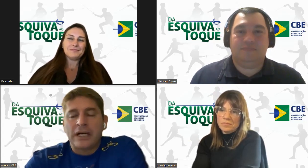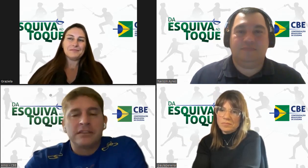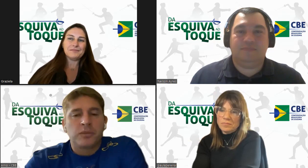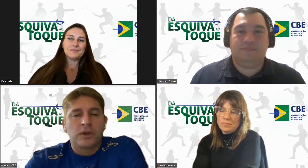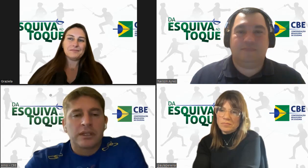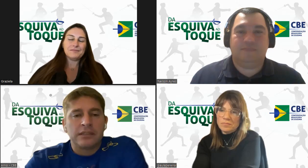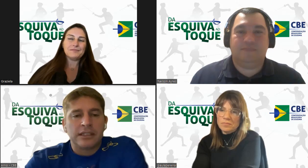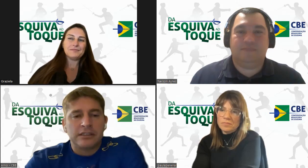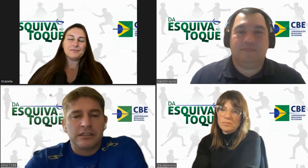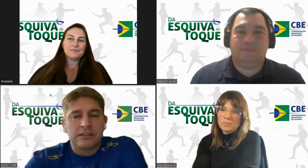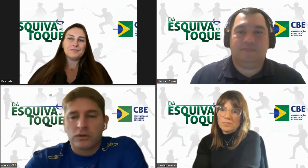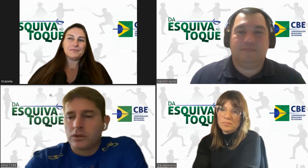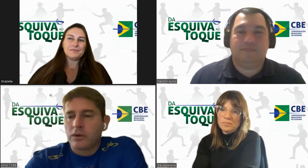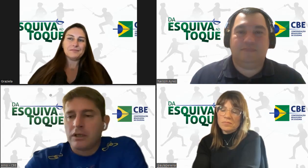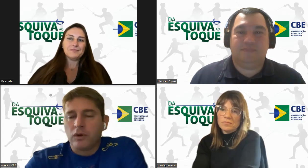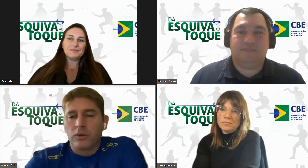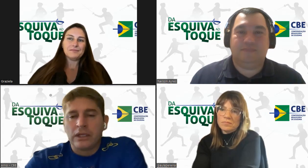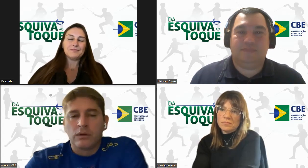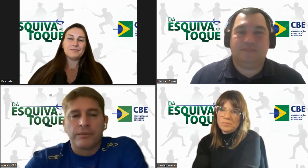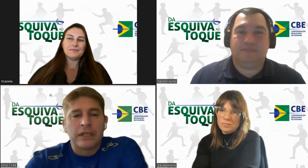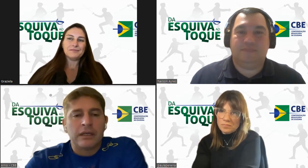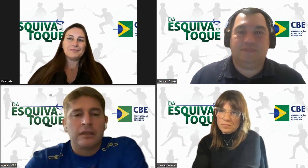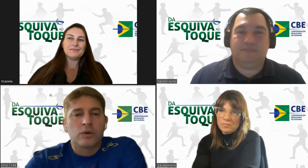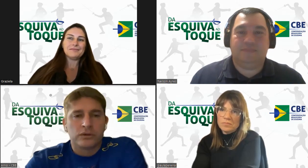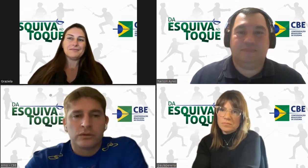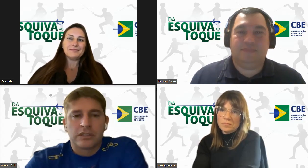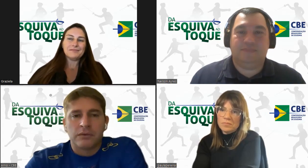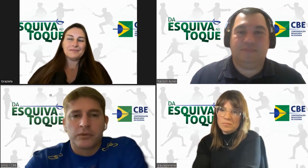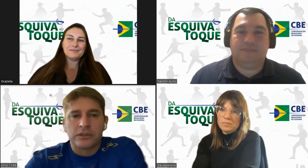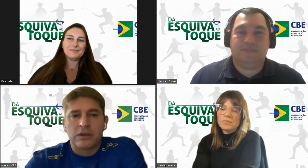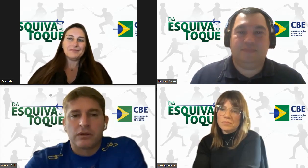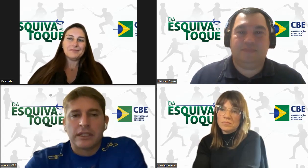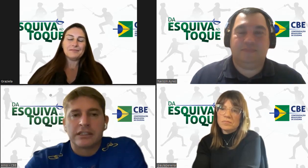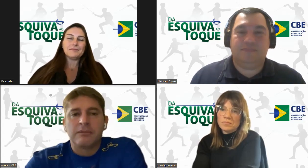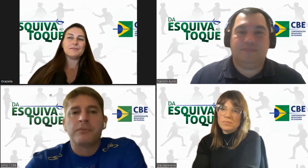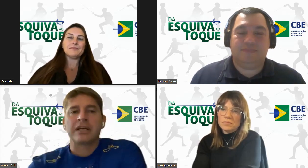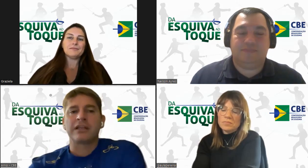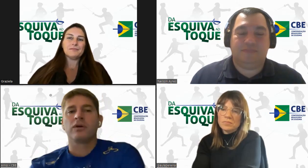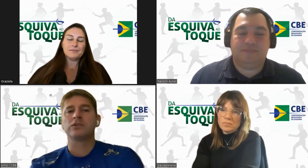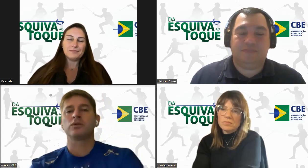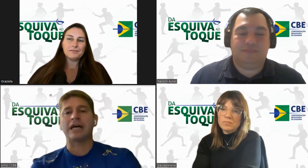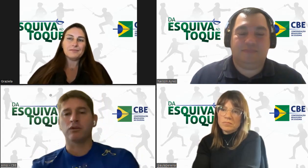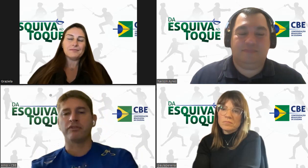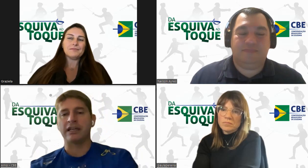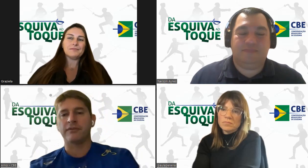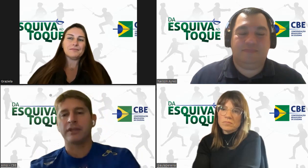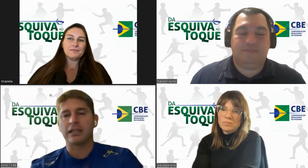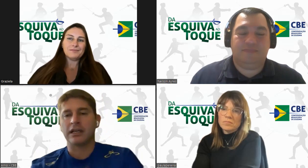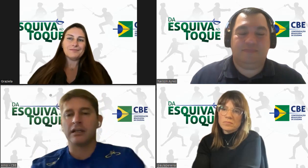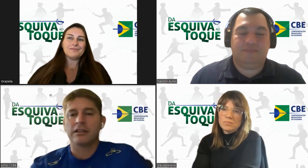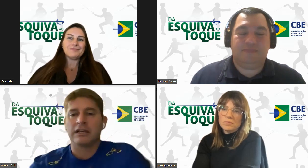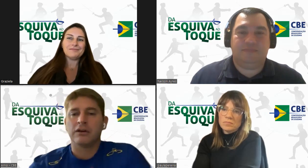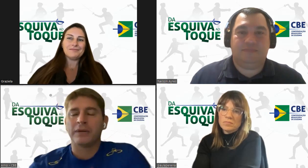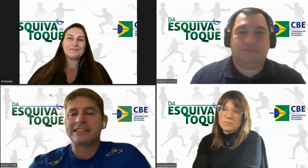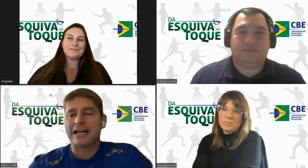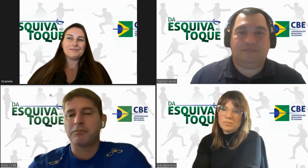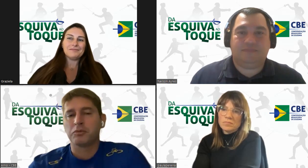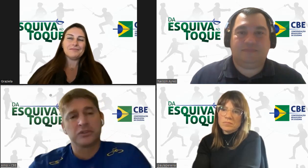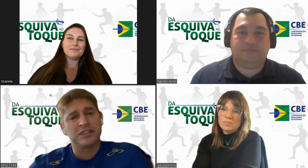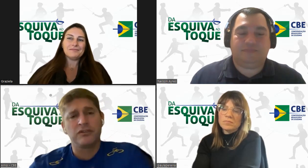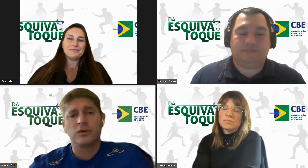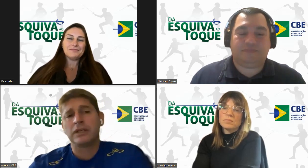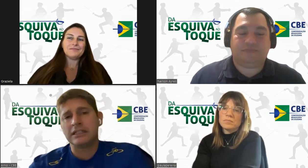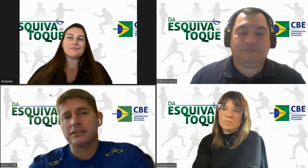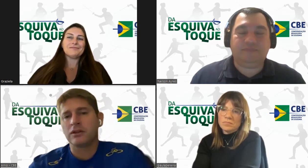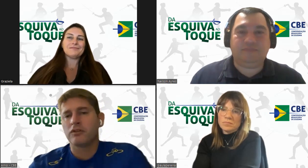eu acho que o mais importante é a gente continuar evoluindo em todos os campos dentro da esgrima para que o resultado venha né o